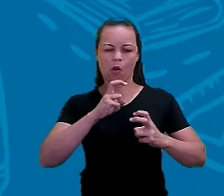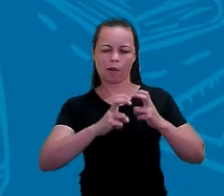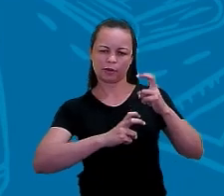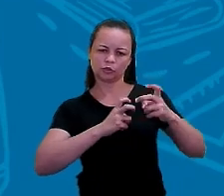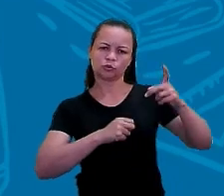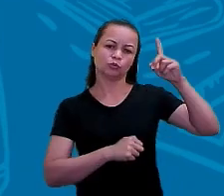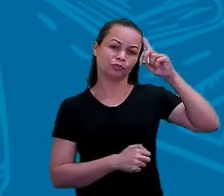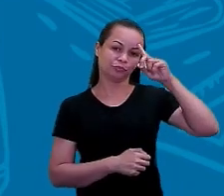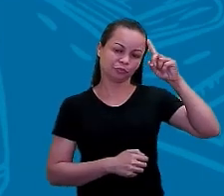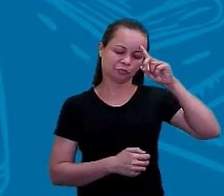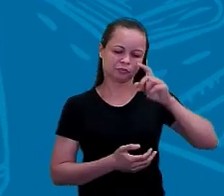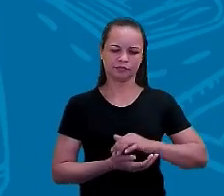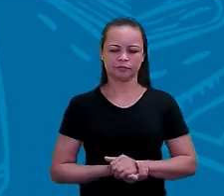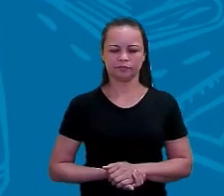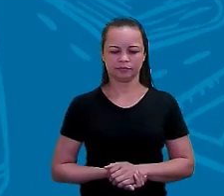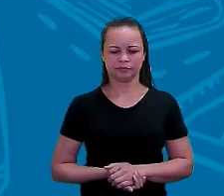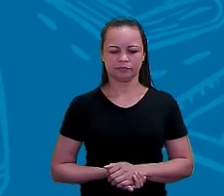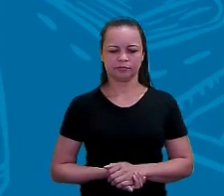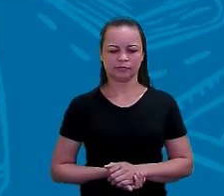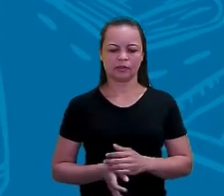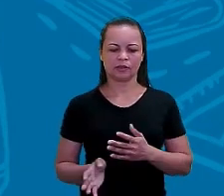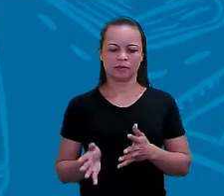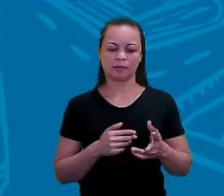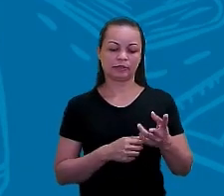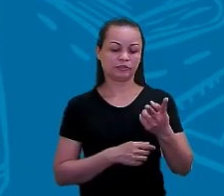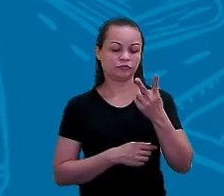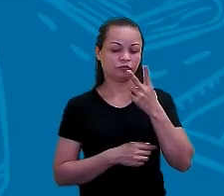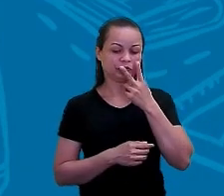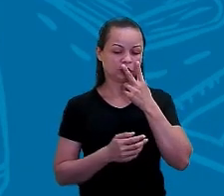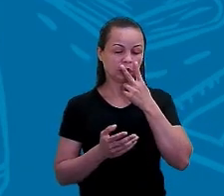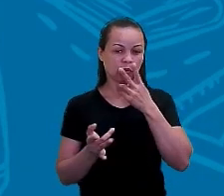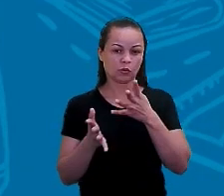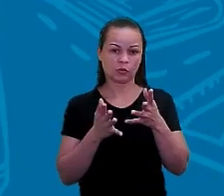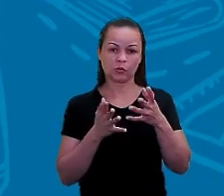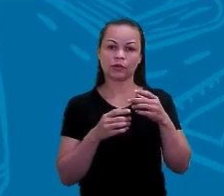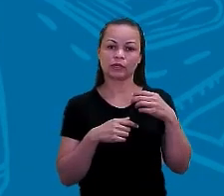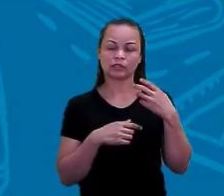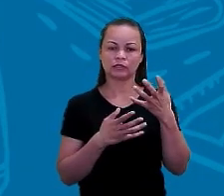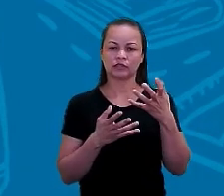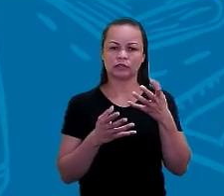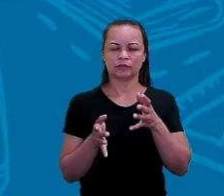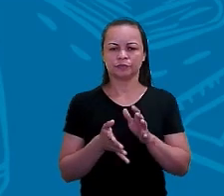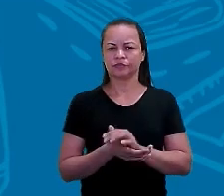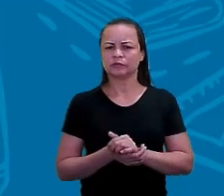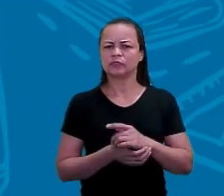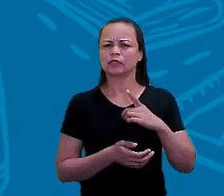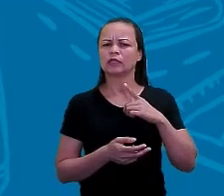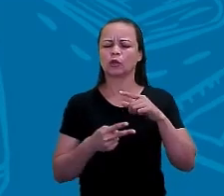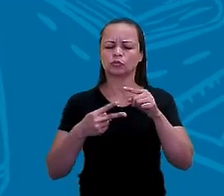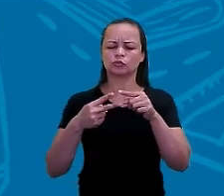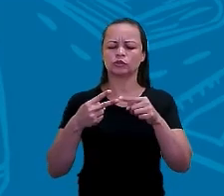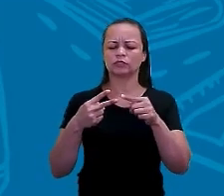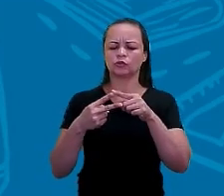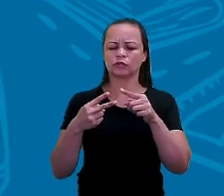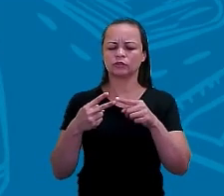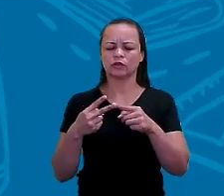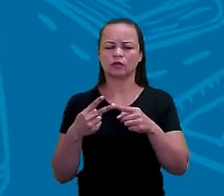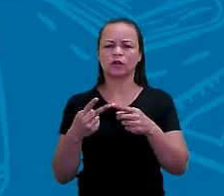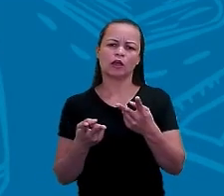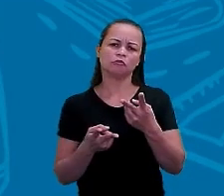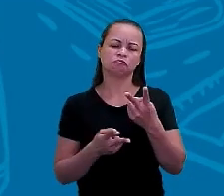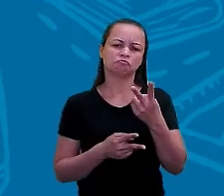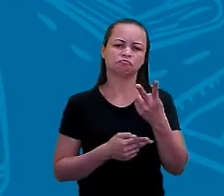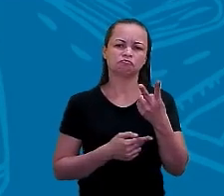eu tenho aí, Victoria played very well. Victoria played very well. Aí eu tenho duas situações. Victoria